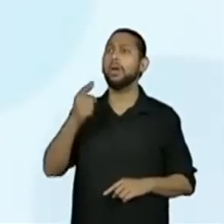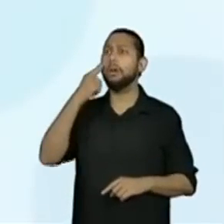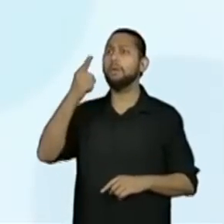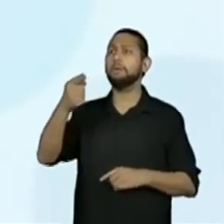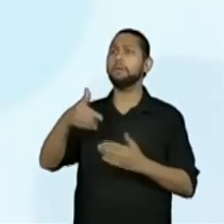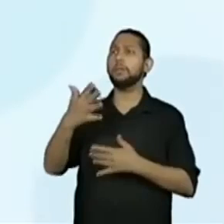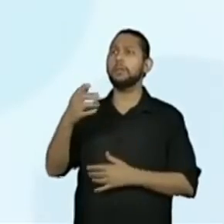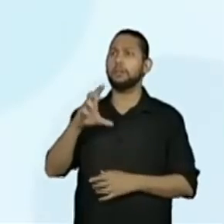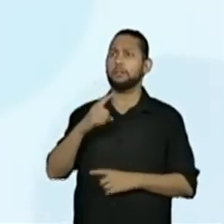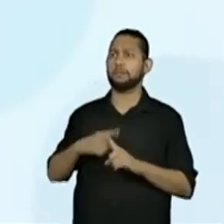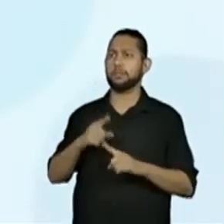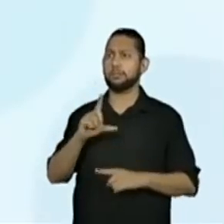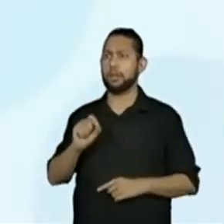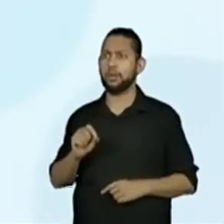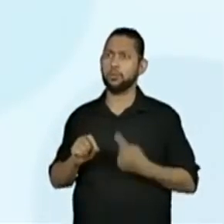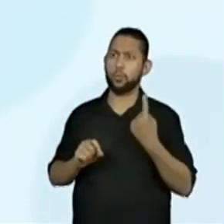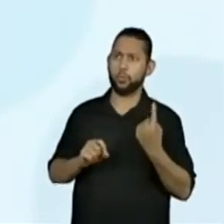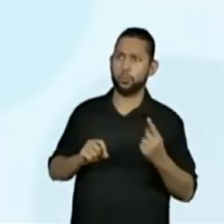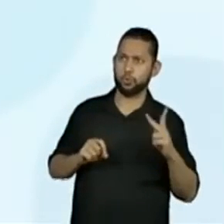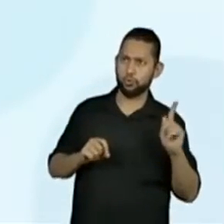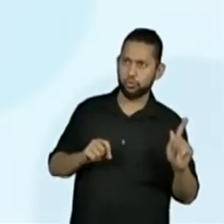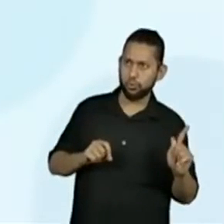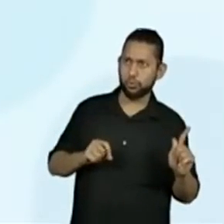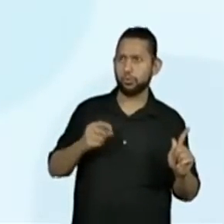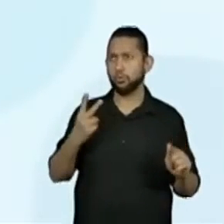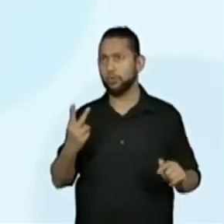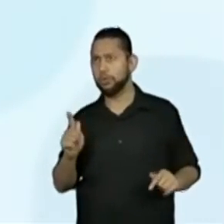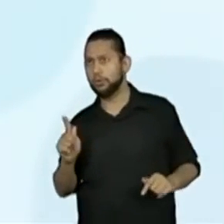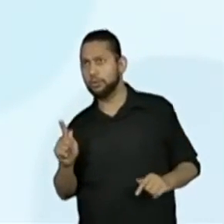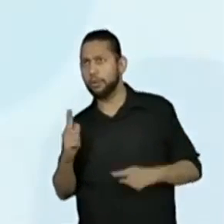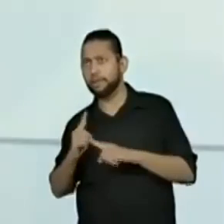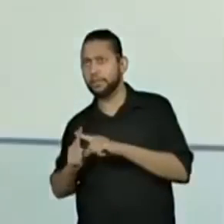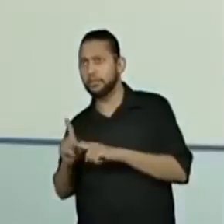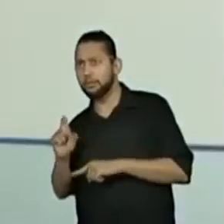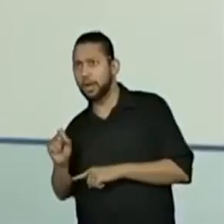de 1 kg ou valor de 2kg em